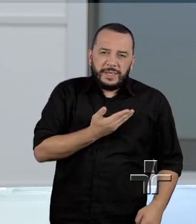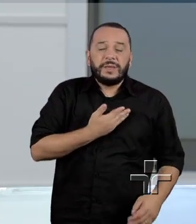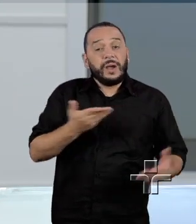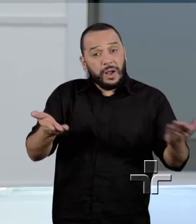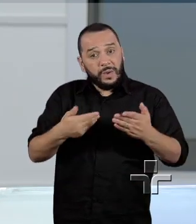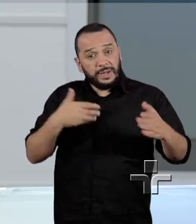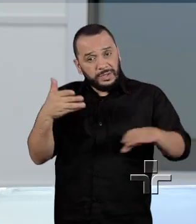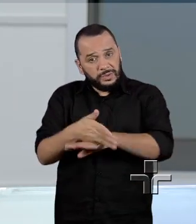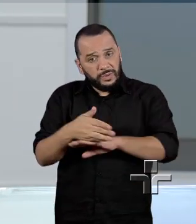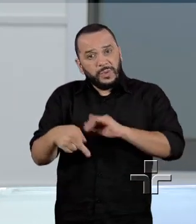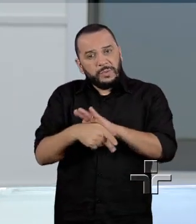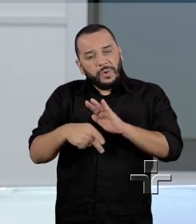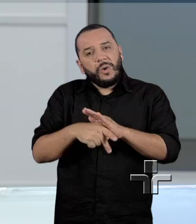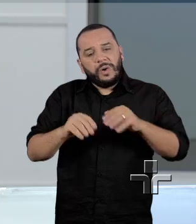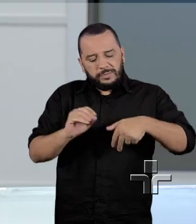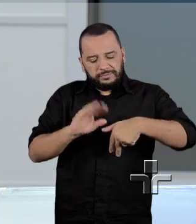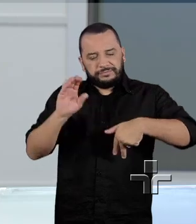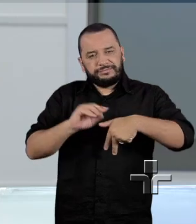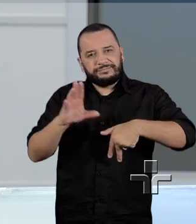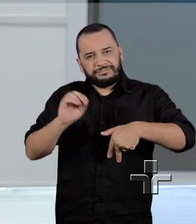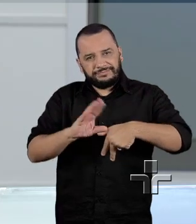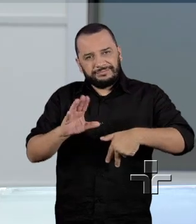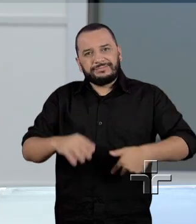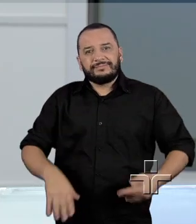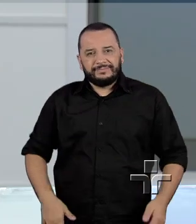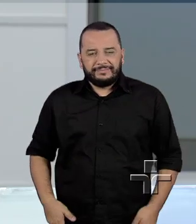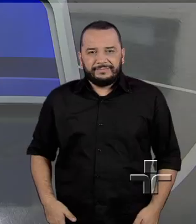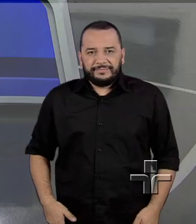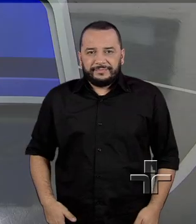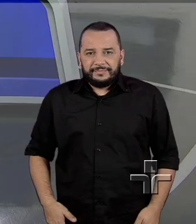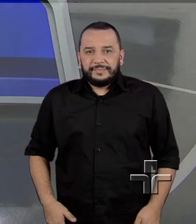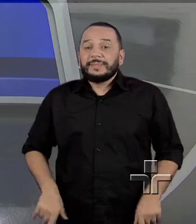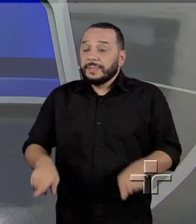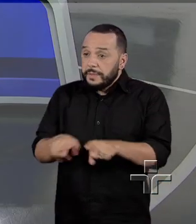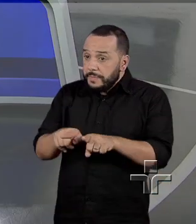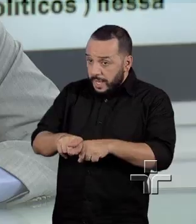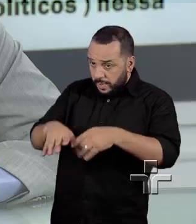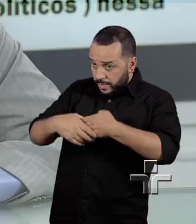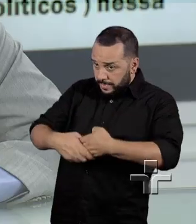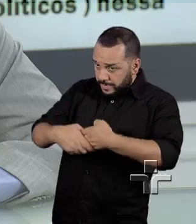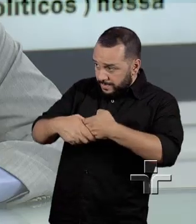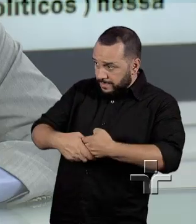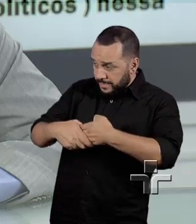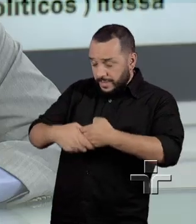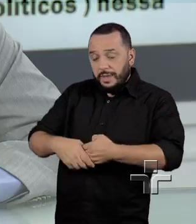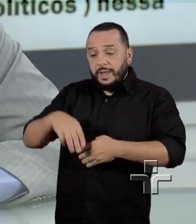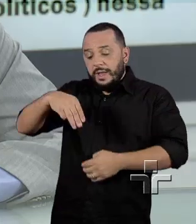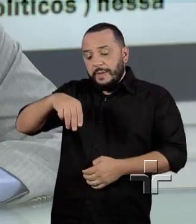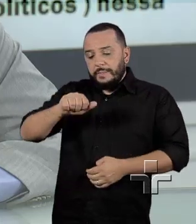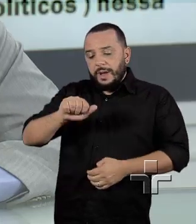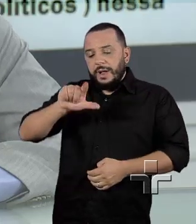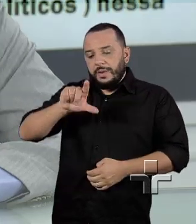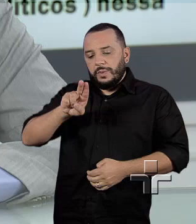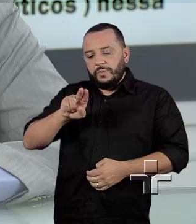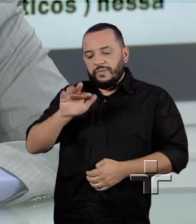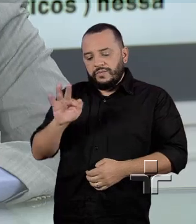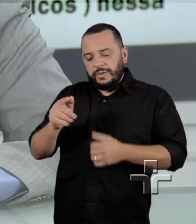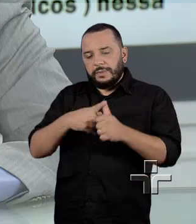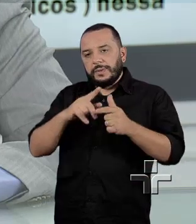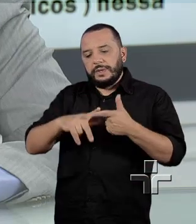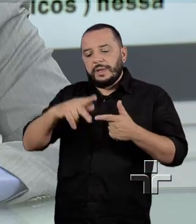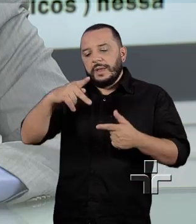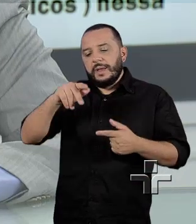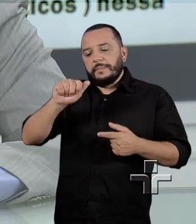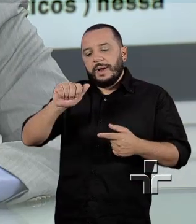assumindo aqui a Fundação Padre Anchieta. Muito bem. Eu quero cumprimentar não só o Maluf, mas também o Paeco. São